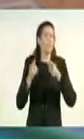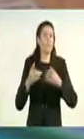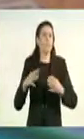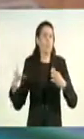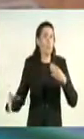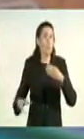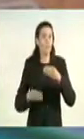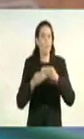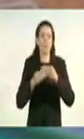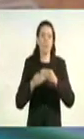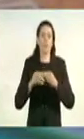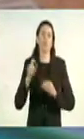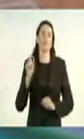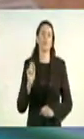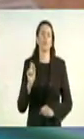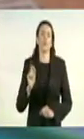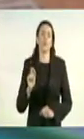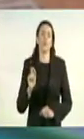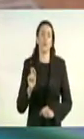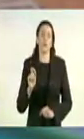política desse